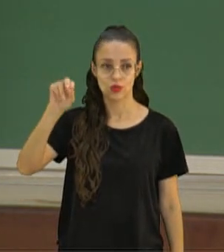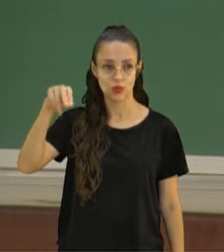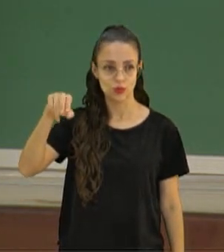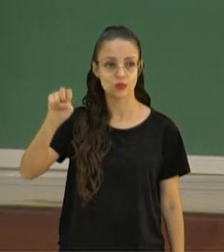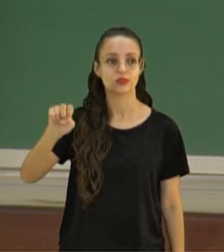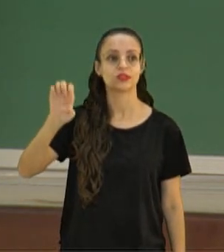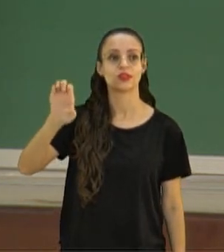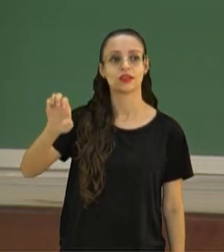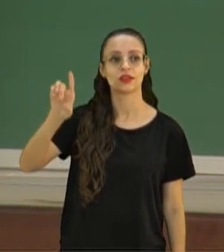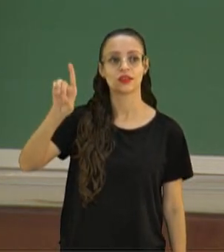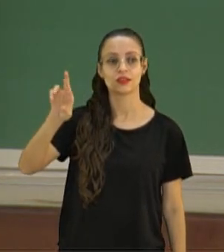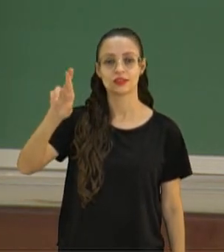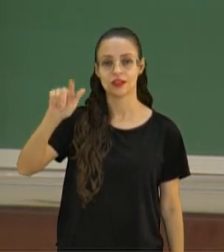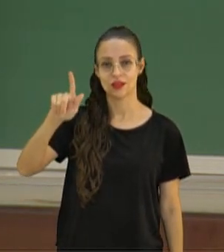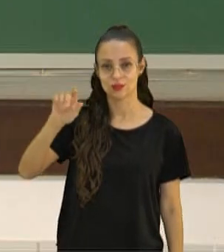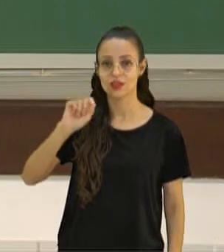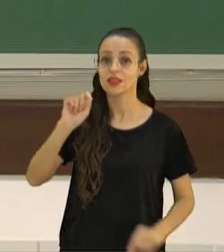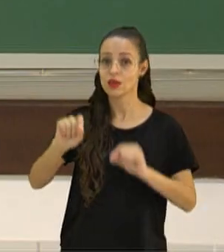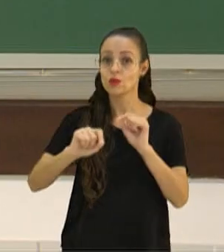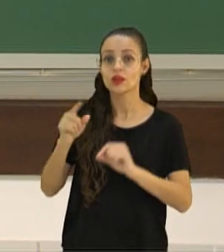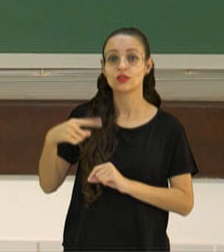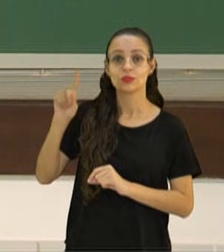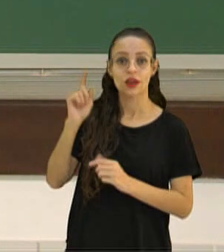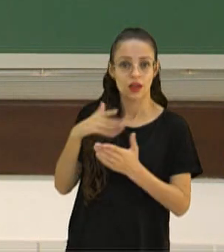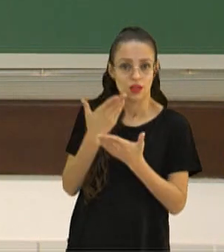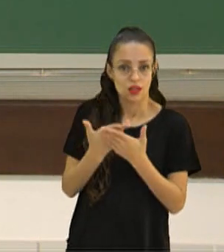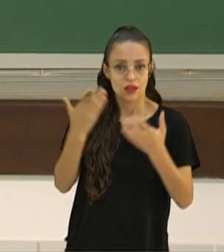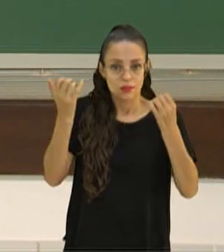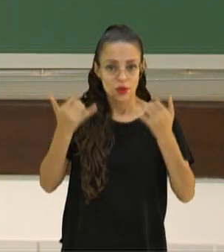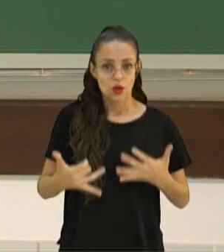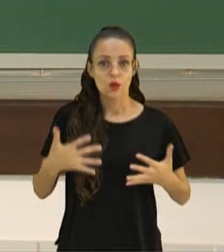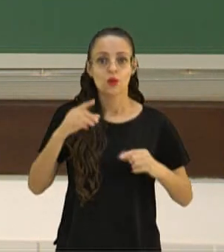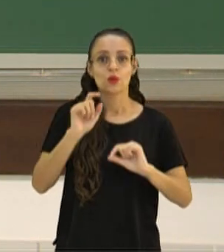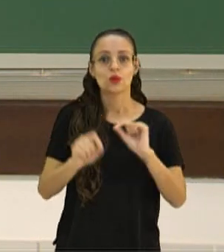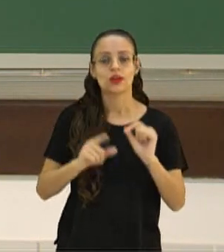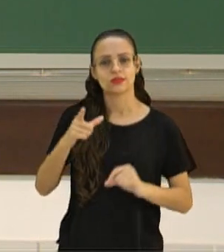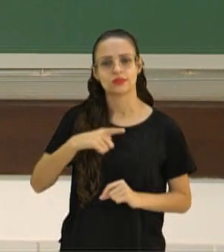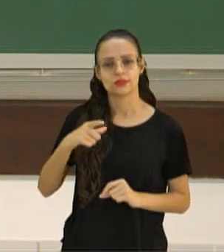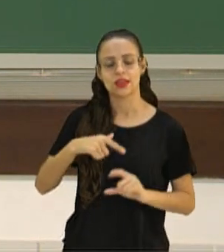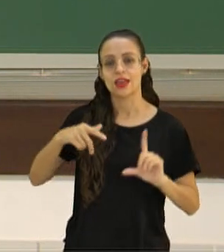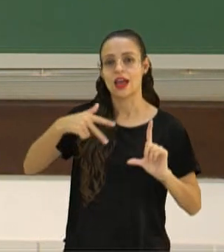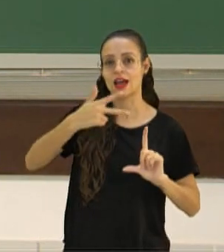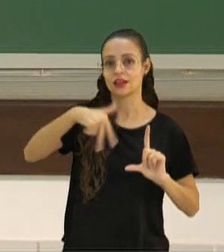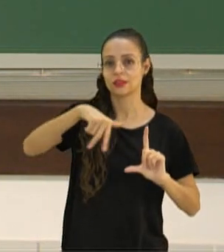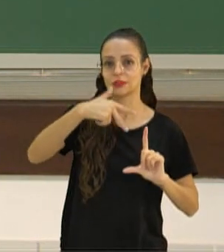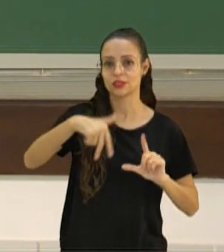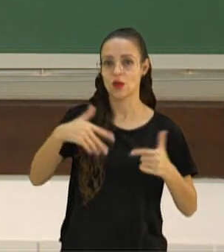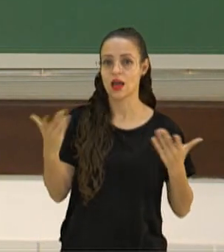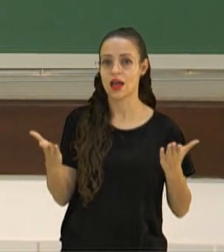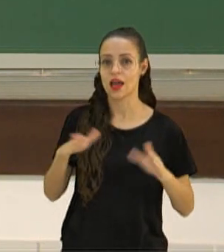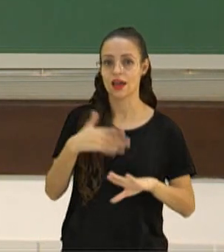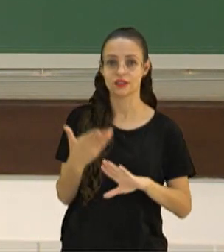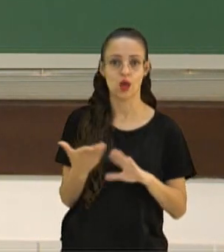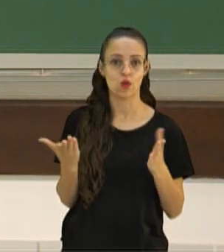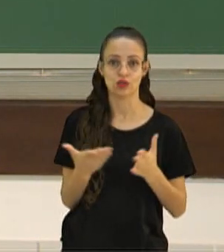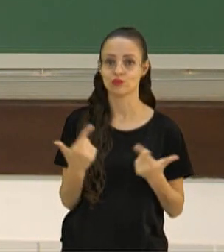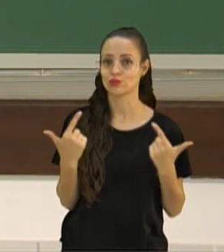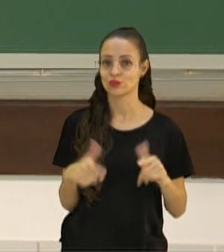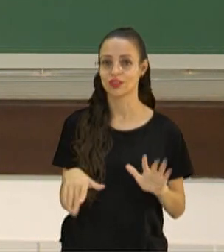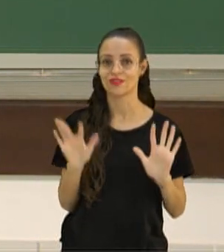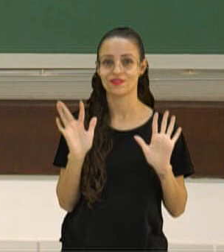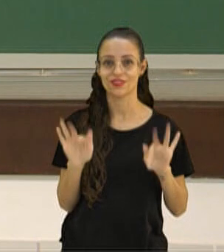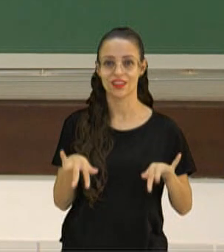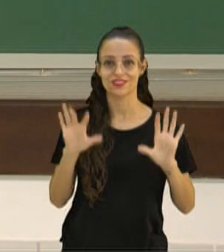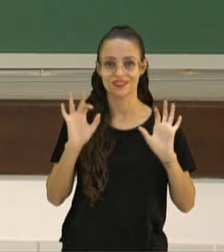vale retomar, nas nossas aulas falamos, então, tem uma animação que até hoje não existe final certo,